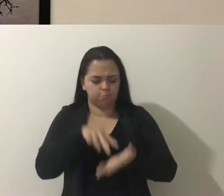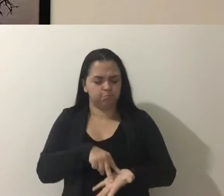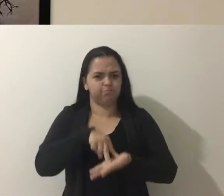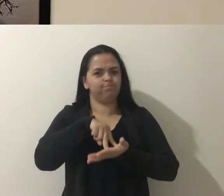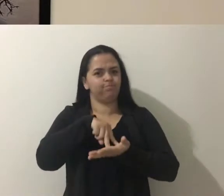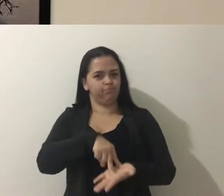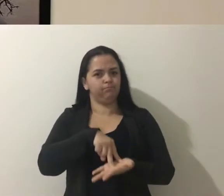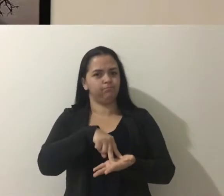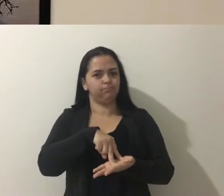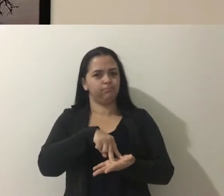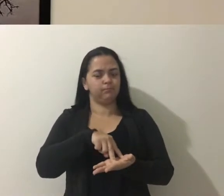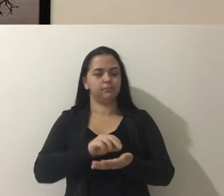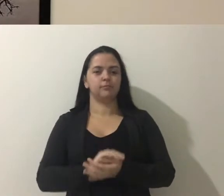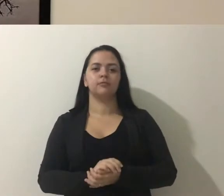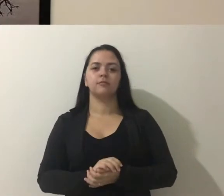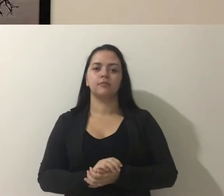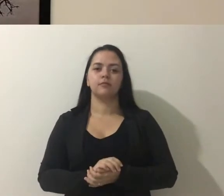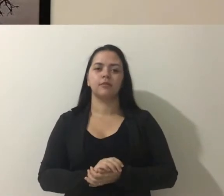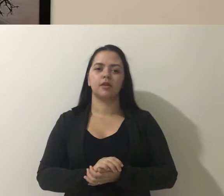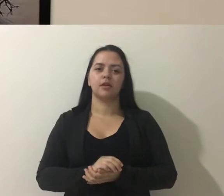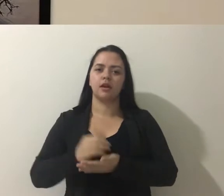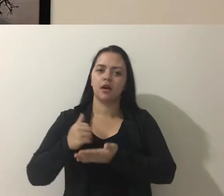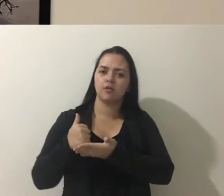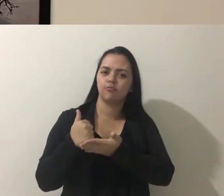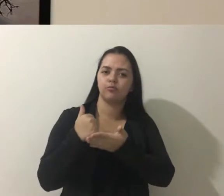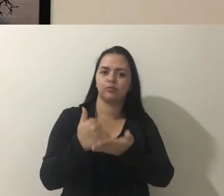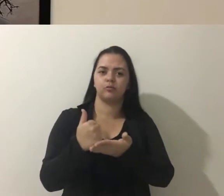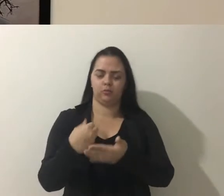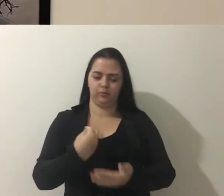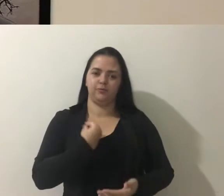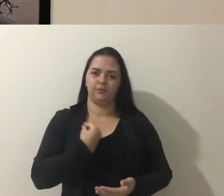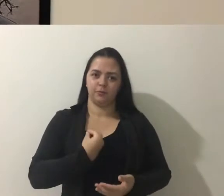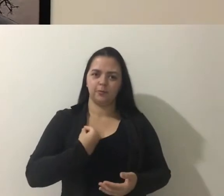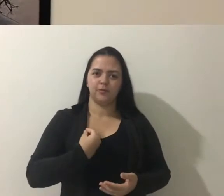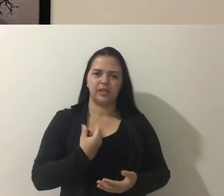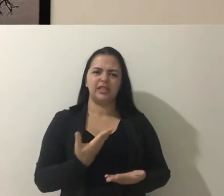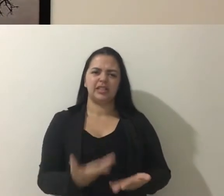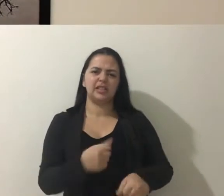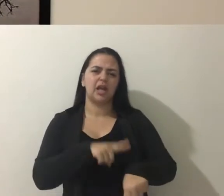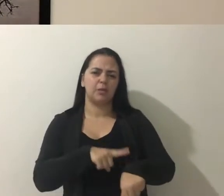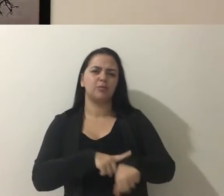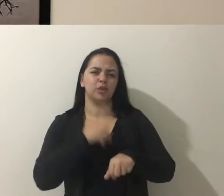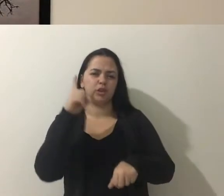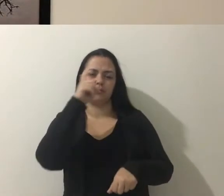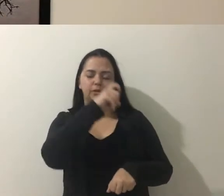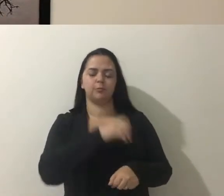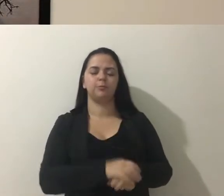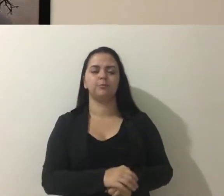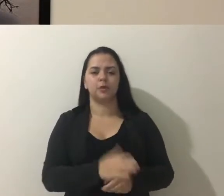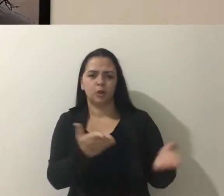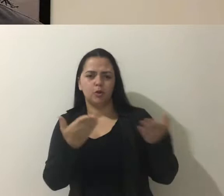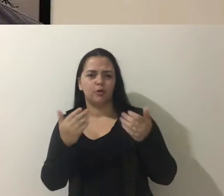trazer edificação, que possa contribuir com a sua vida, especialmente nesse momento. Eu quero convidar você